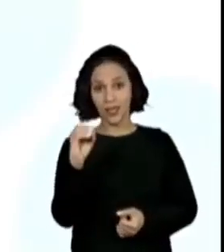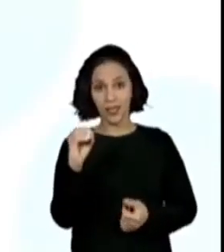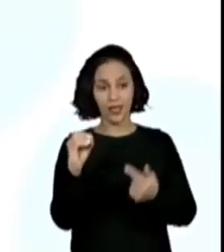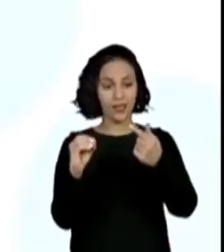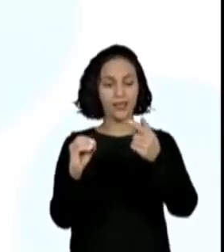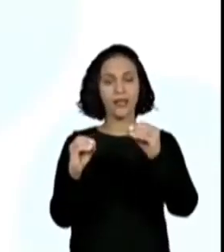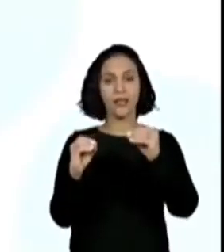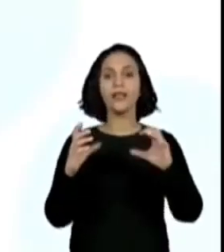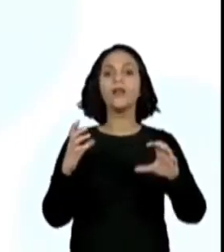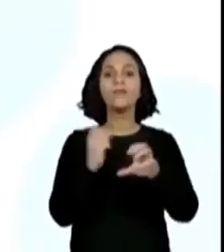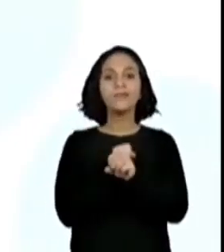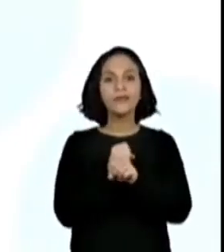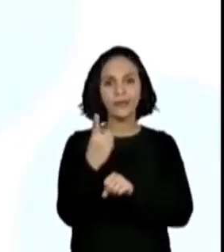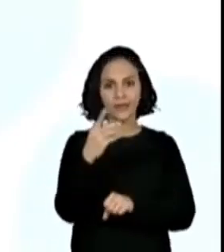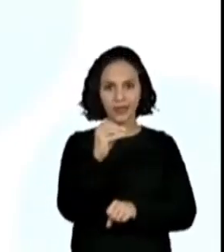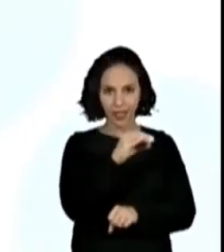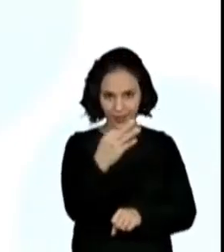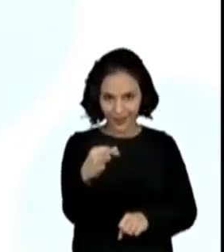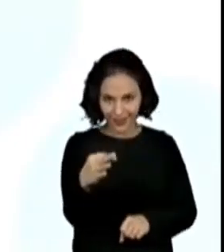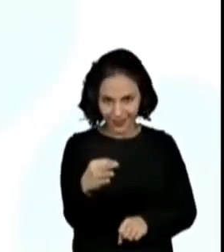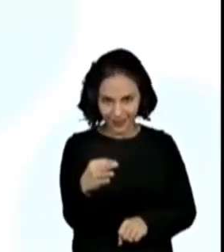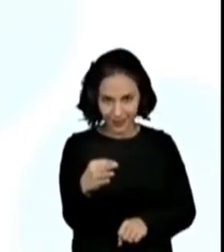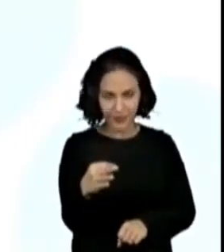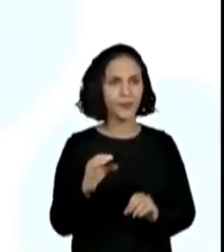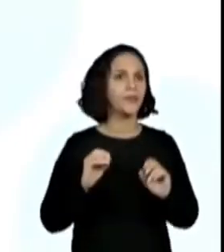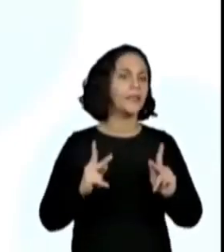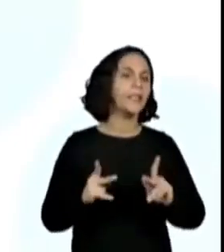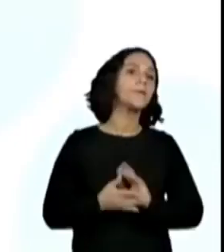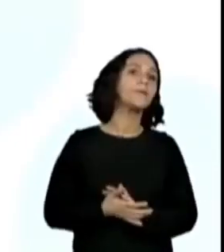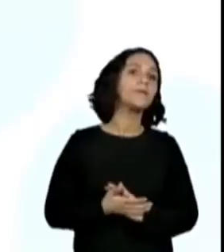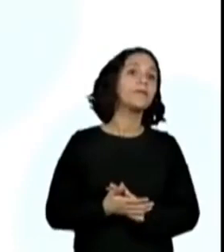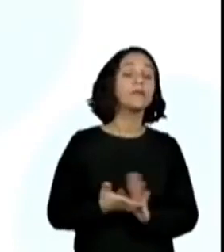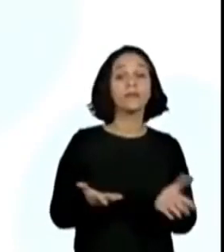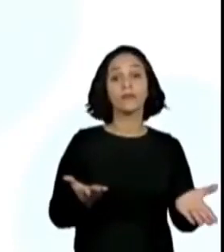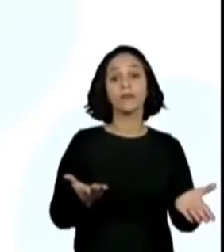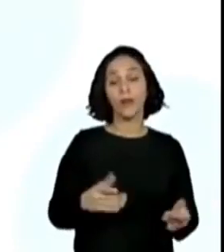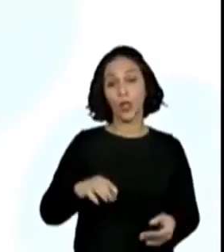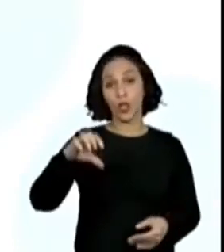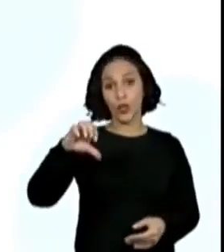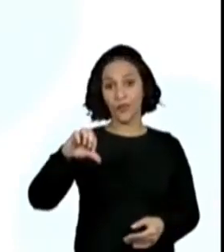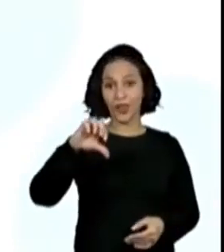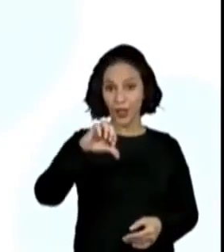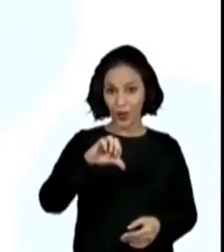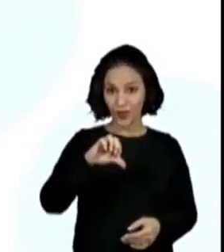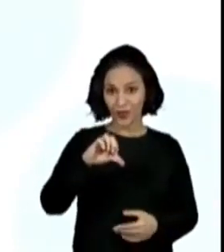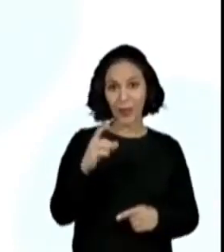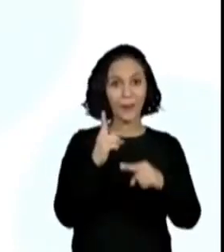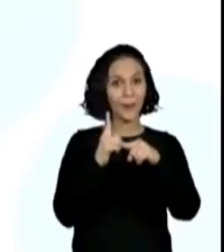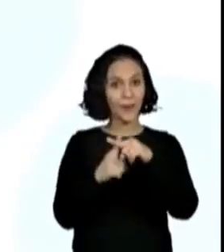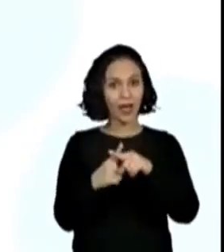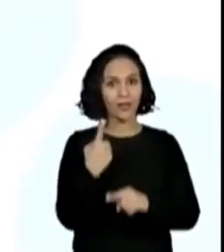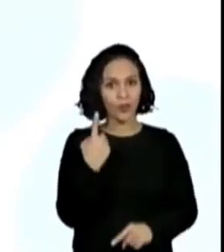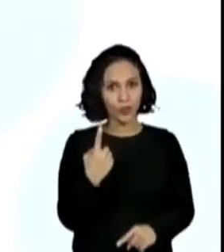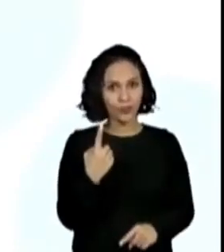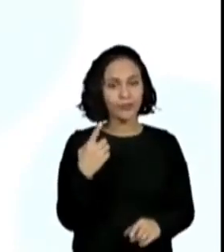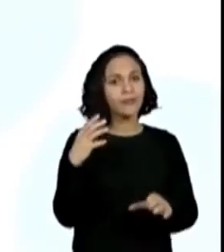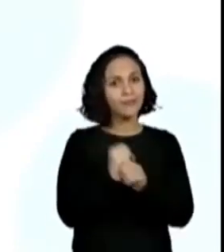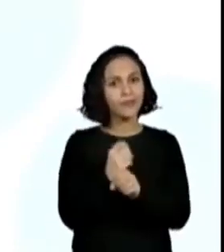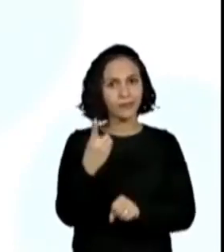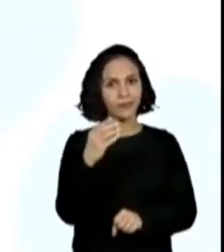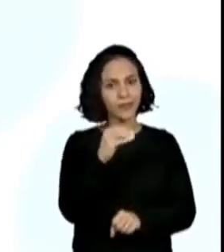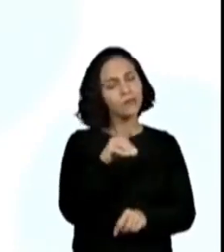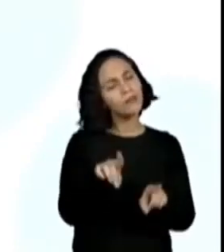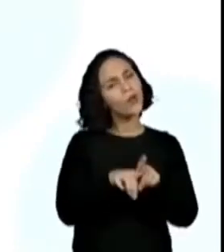70 é igual a 100 Ok e que 99 mais 1 também